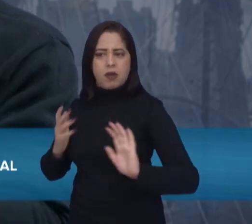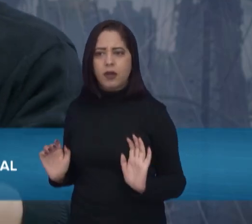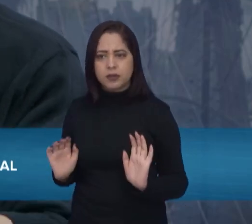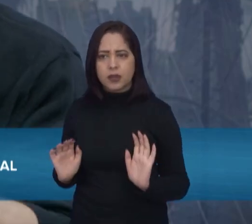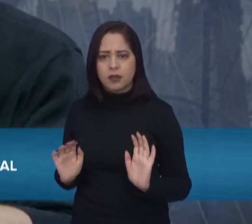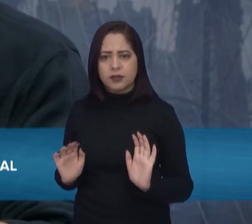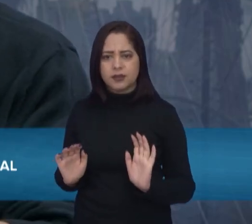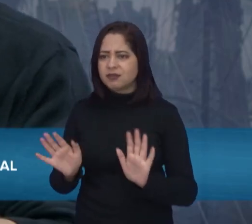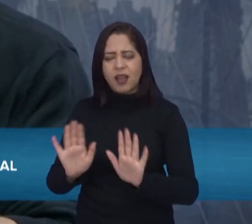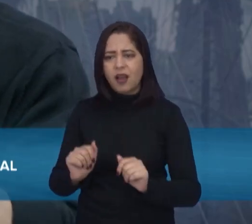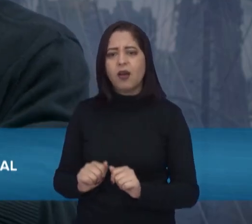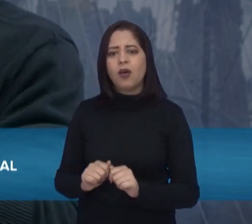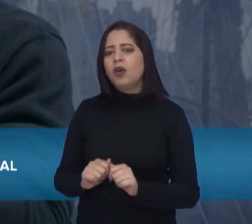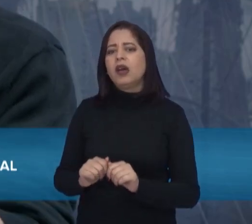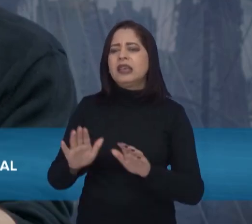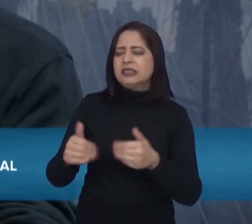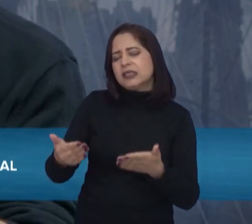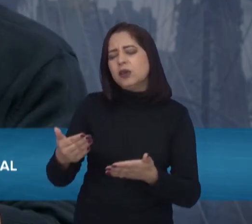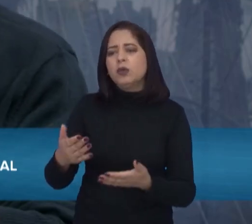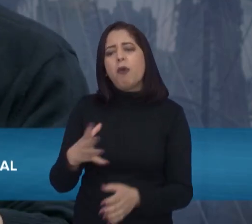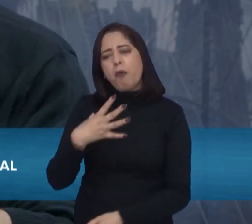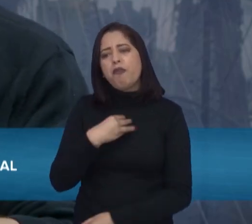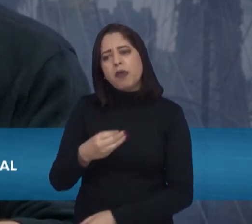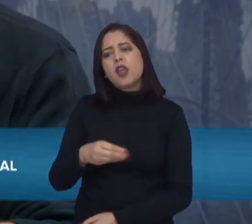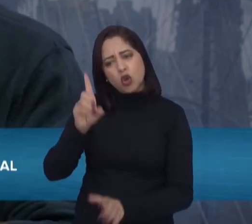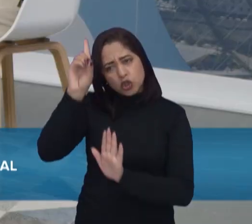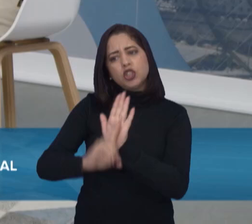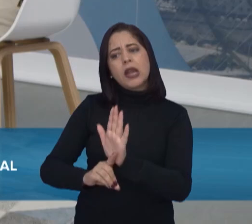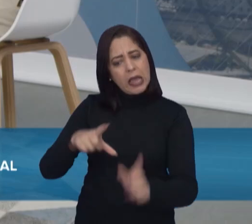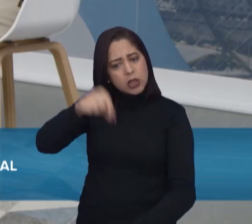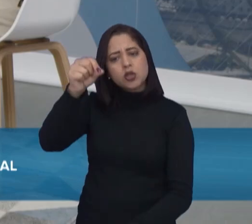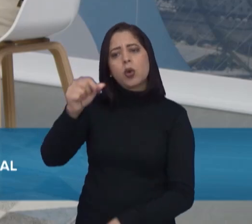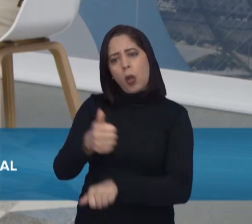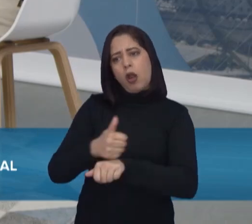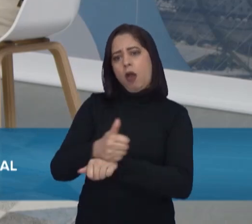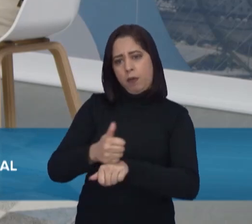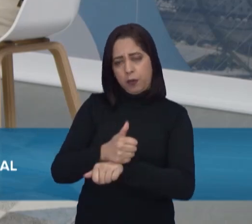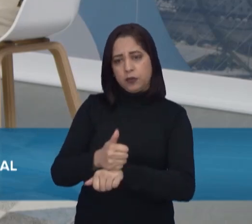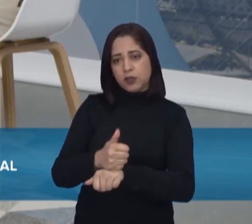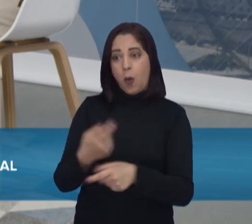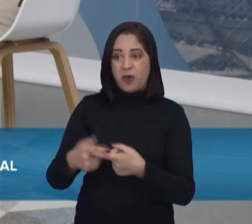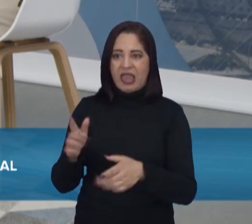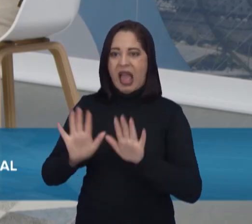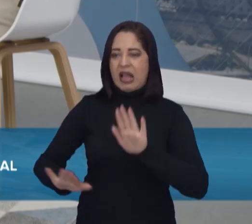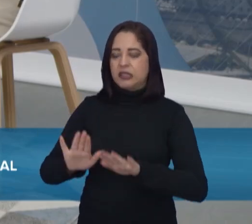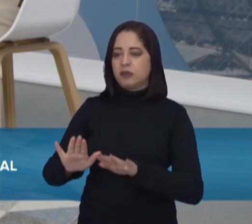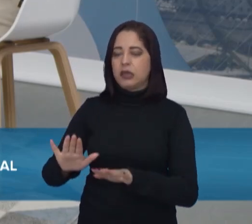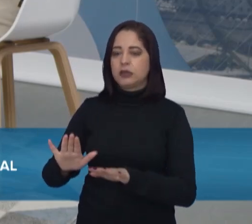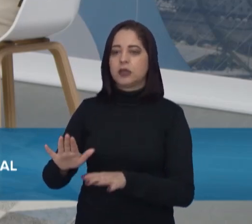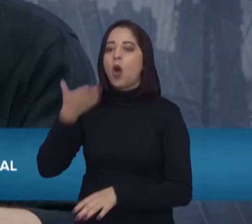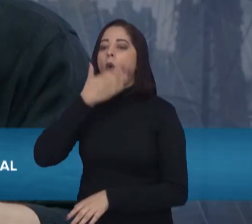também outros exemplos menores que eu posso dar, não menores, mas outras instâncias. O pai deseja que o filho siga a carreira da empresa. E às vezes o filho quer seguir uma